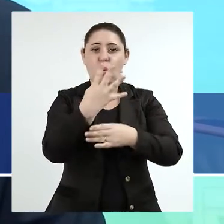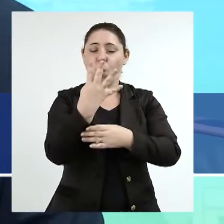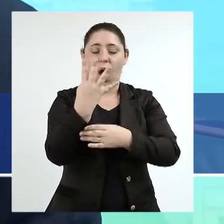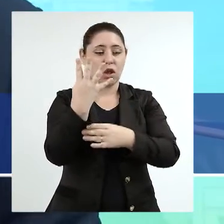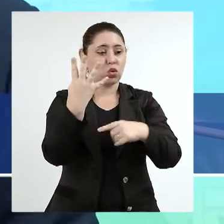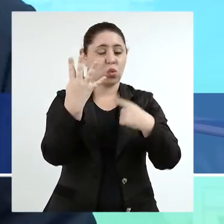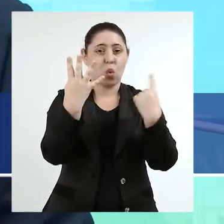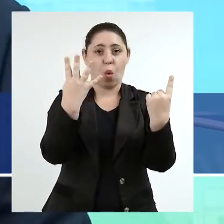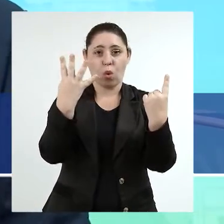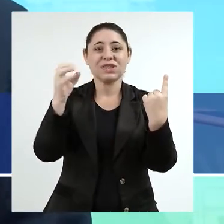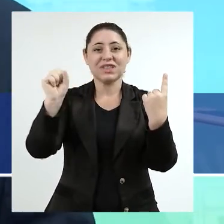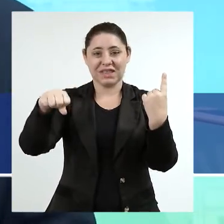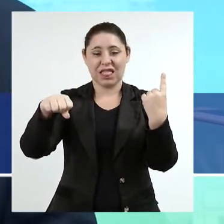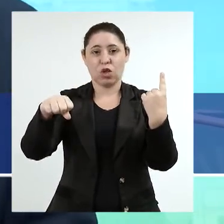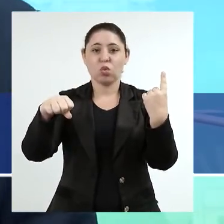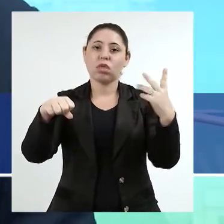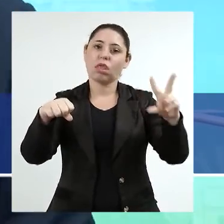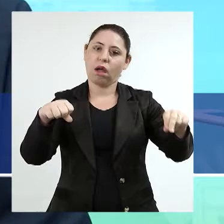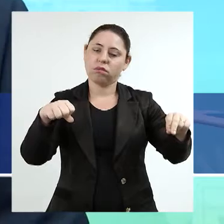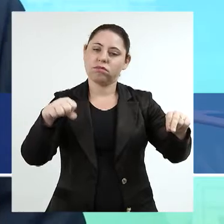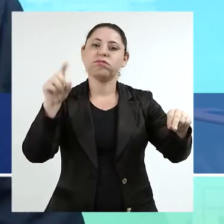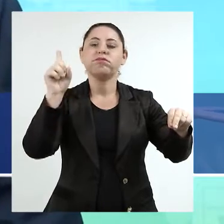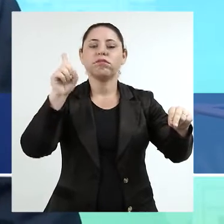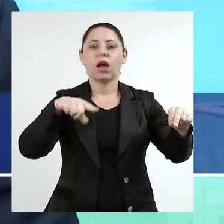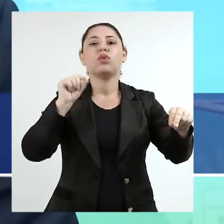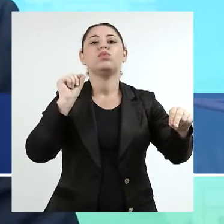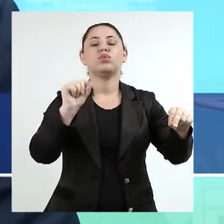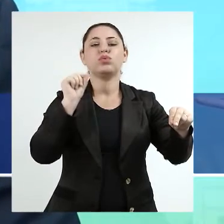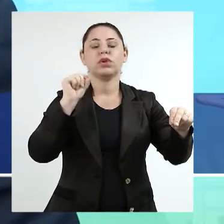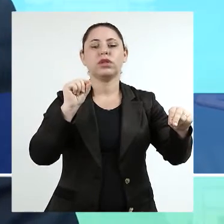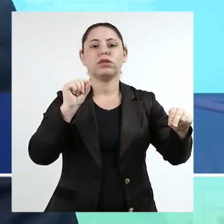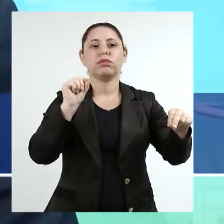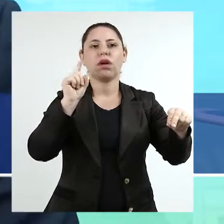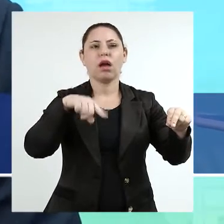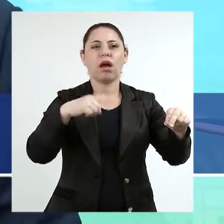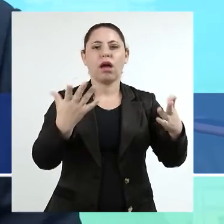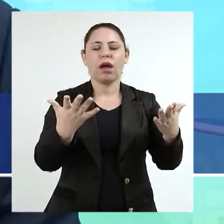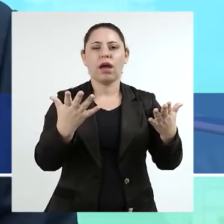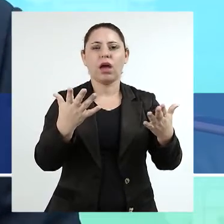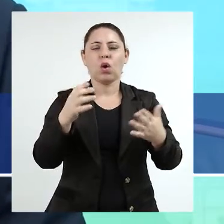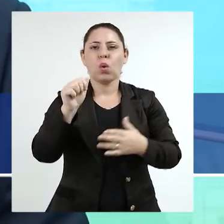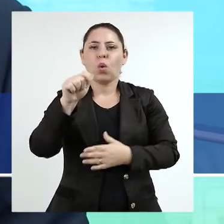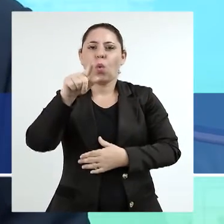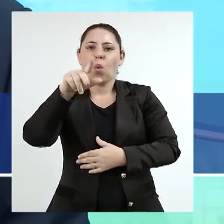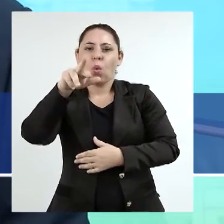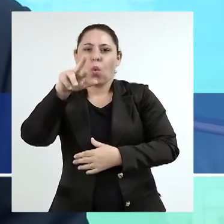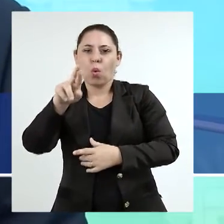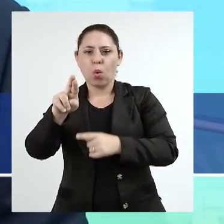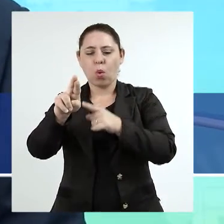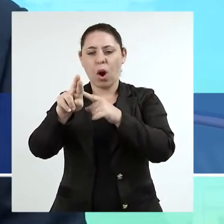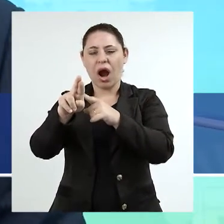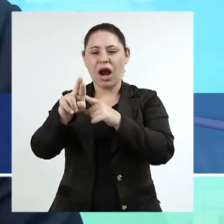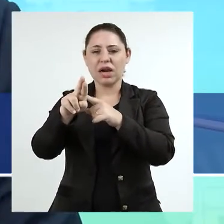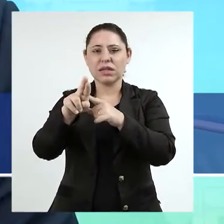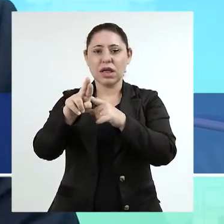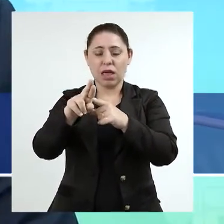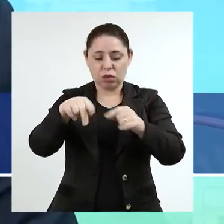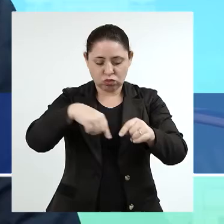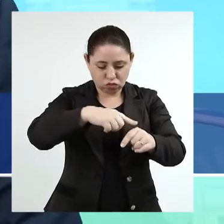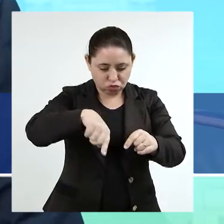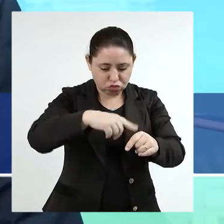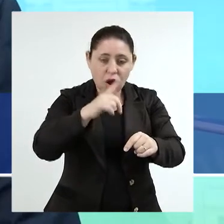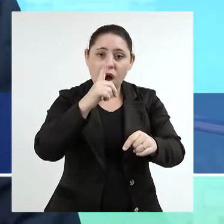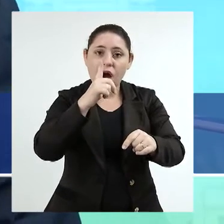favorável, porém 4-1, 4 votos contrários, que é o que tange a questão do ar